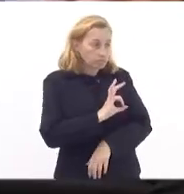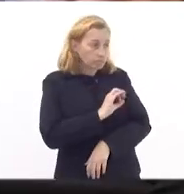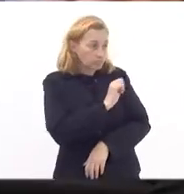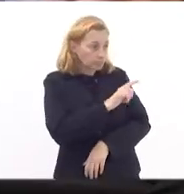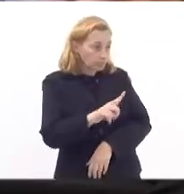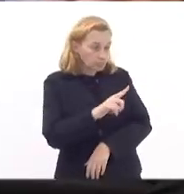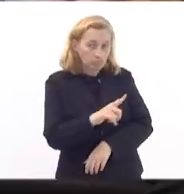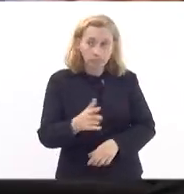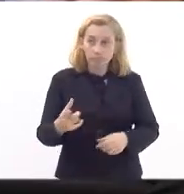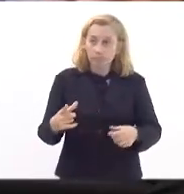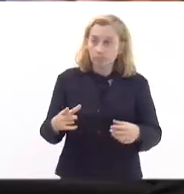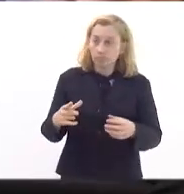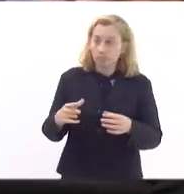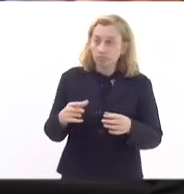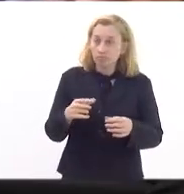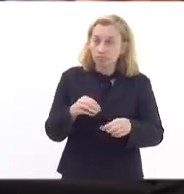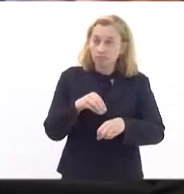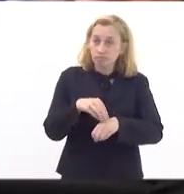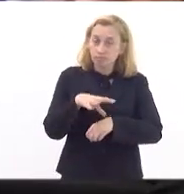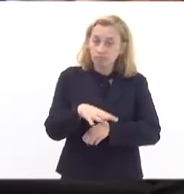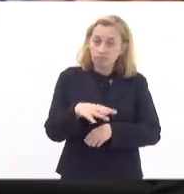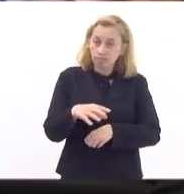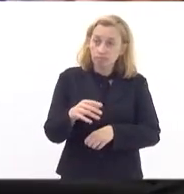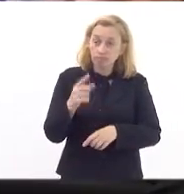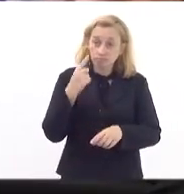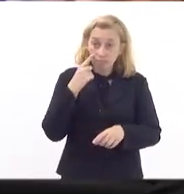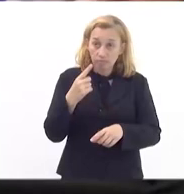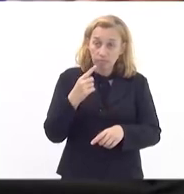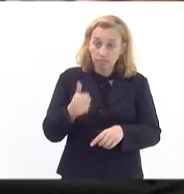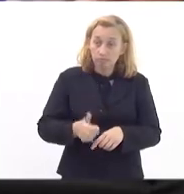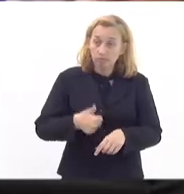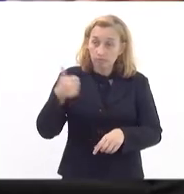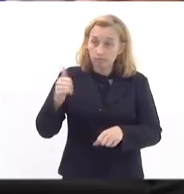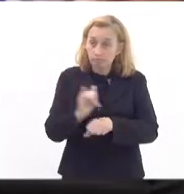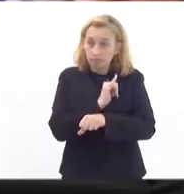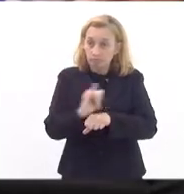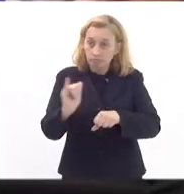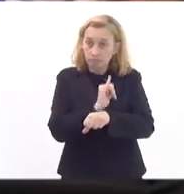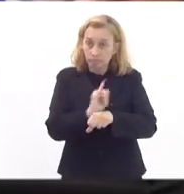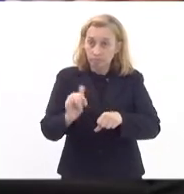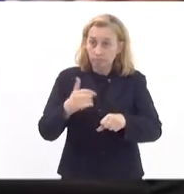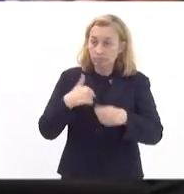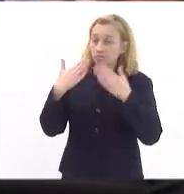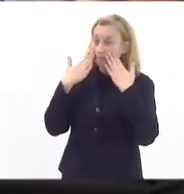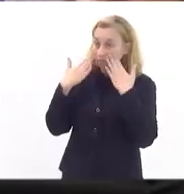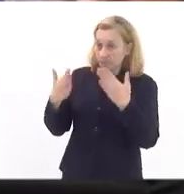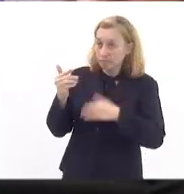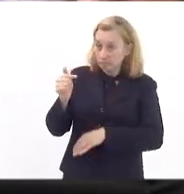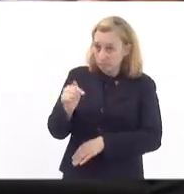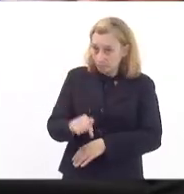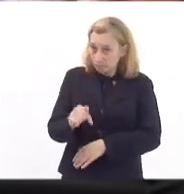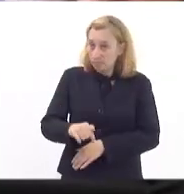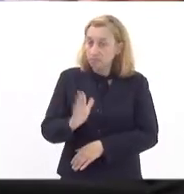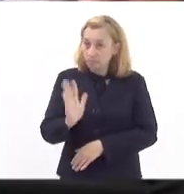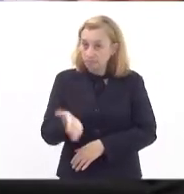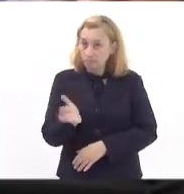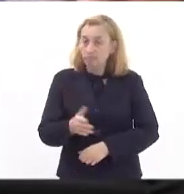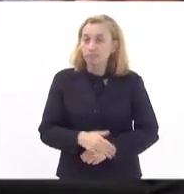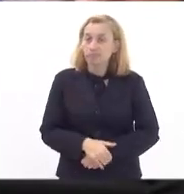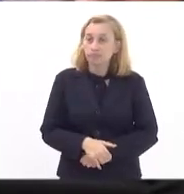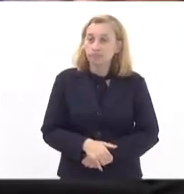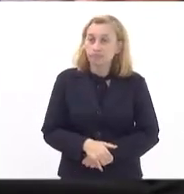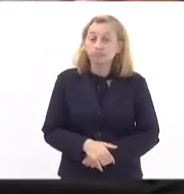estabeleceu um alerta e dizer olha vamos melhorar desse tipo e eu apresentei já aqui né